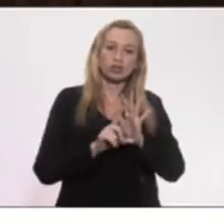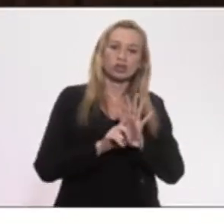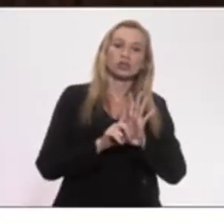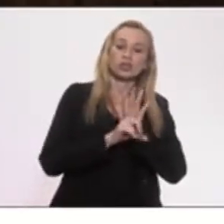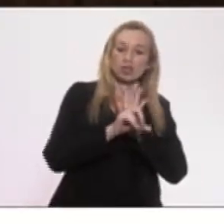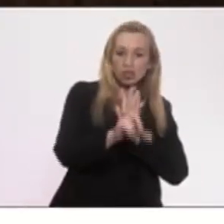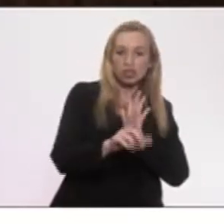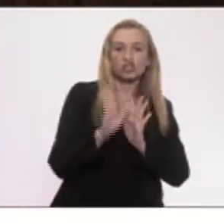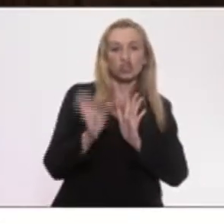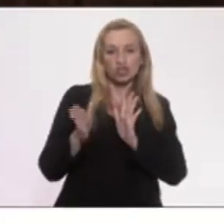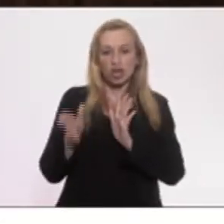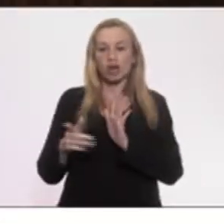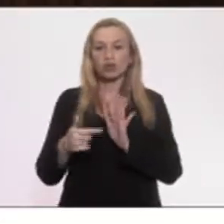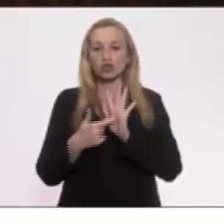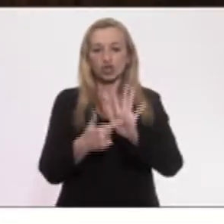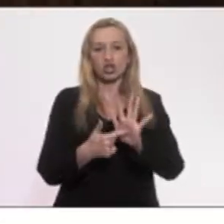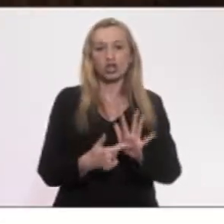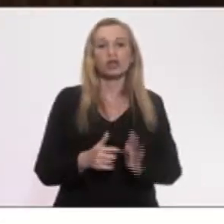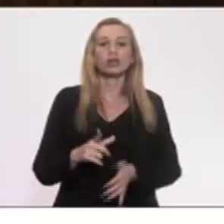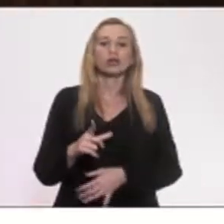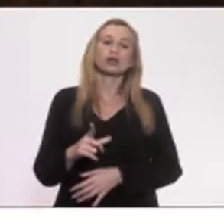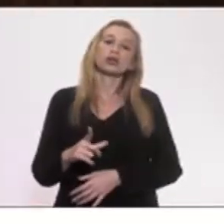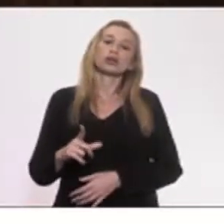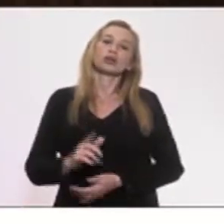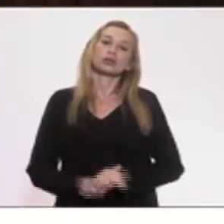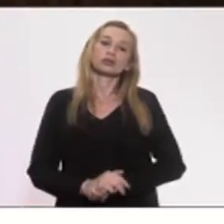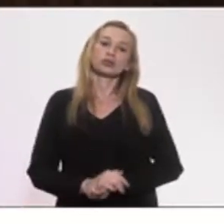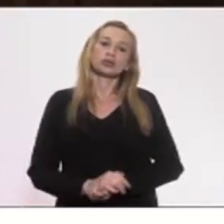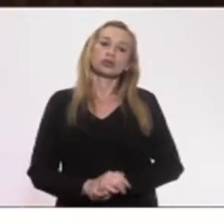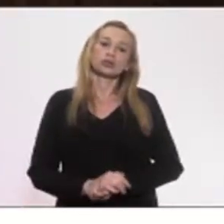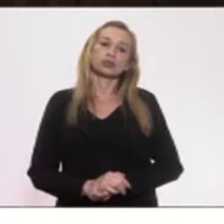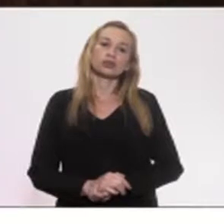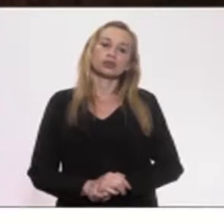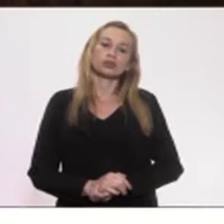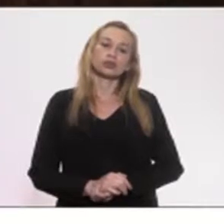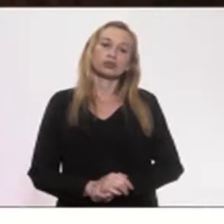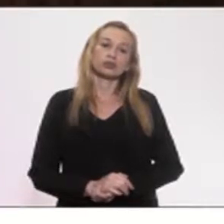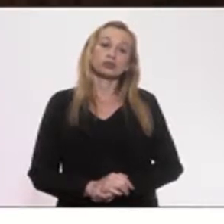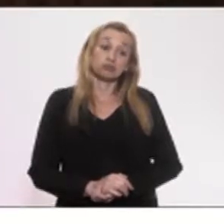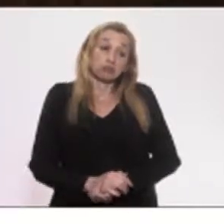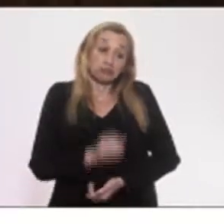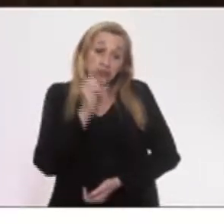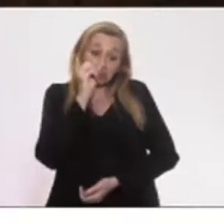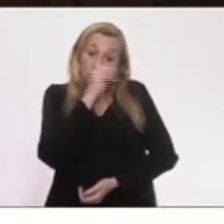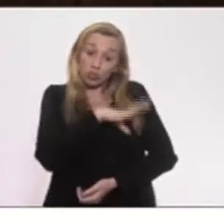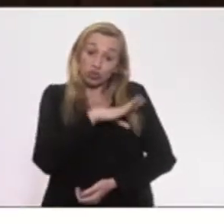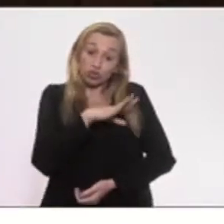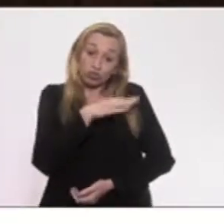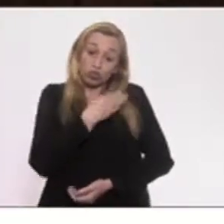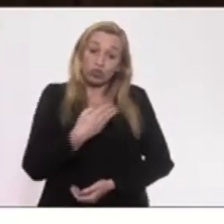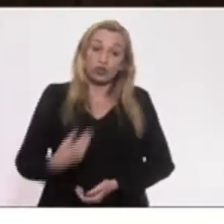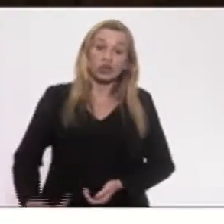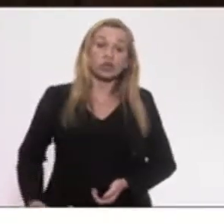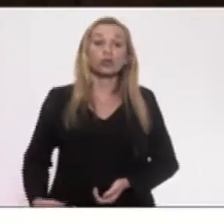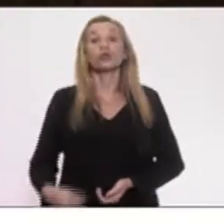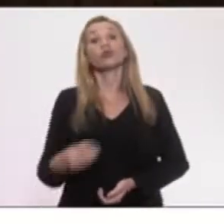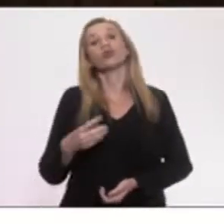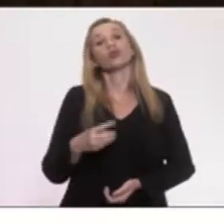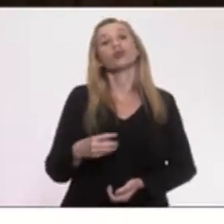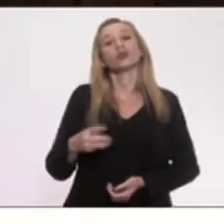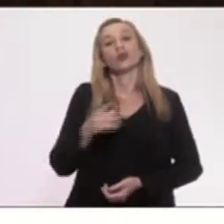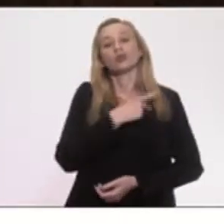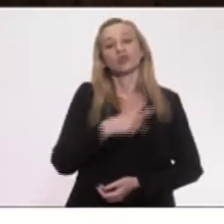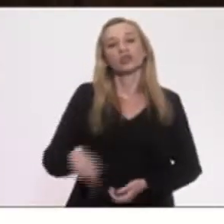publicado, para assustar os efeitos desse ato abusivo do governador. O presidente André